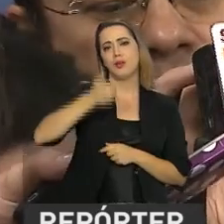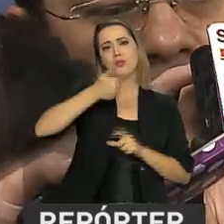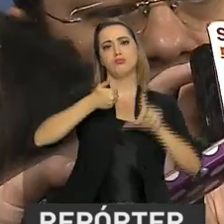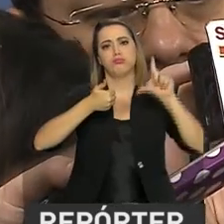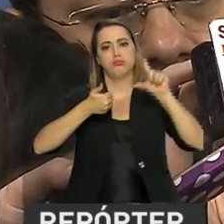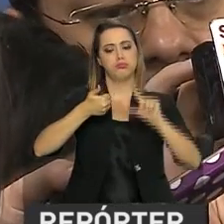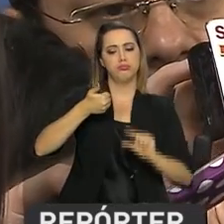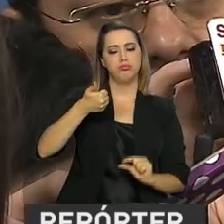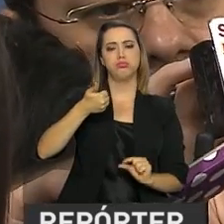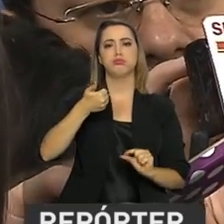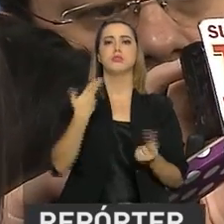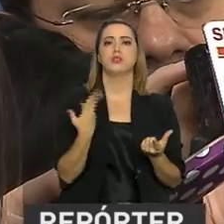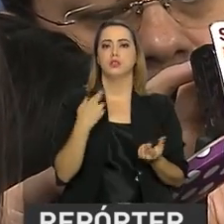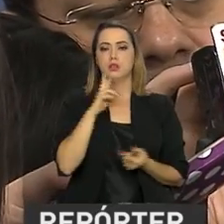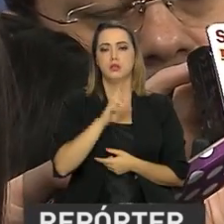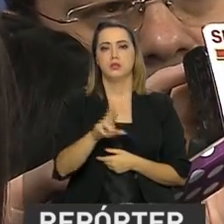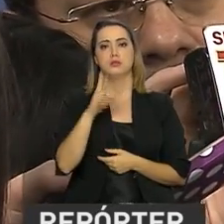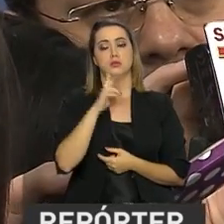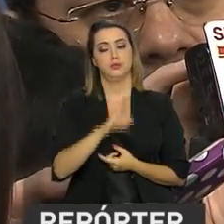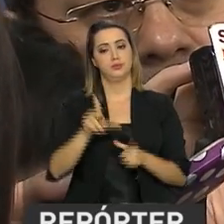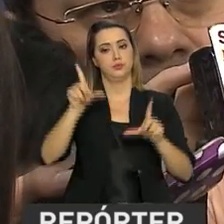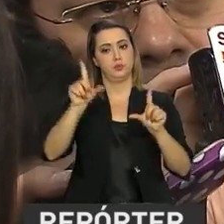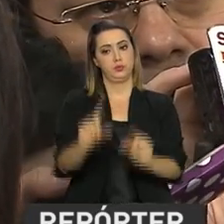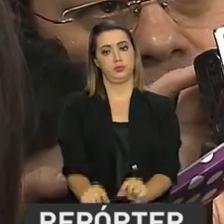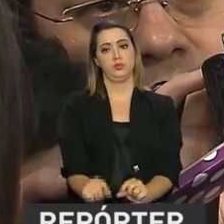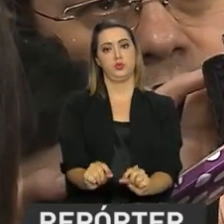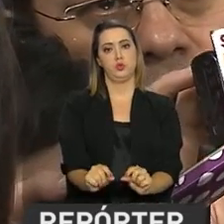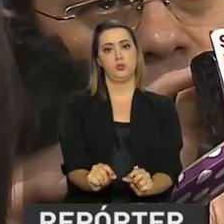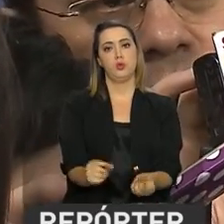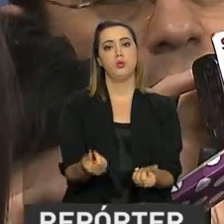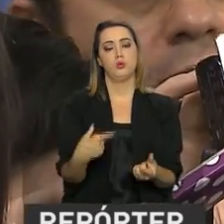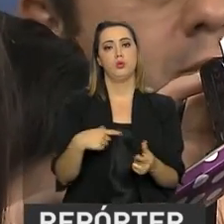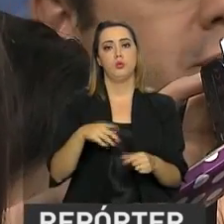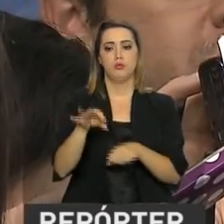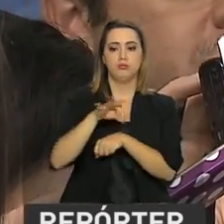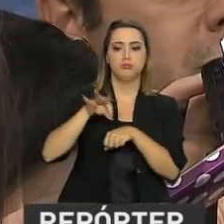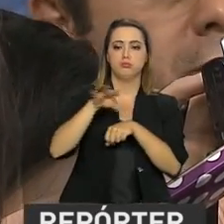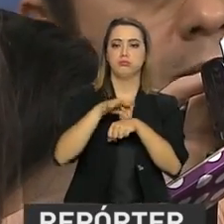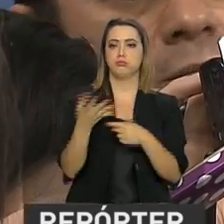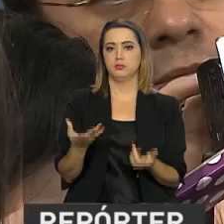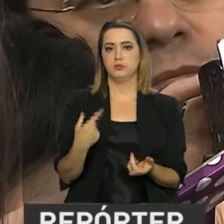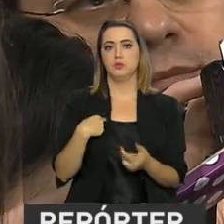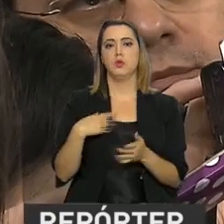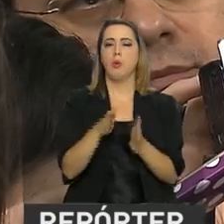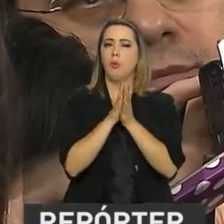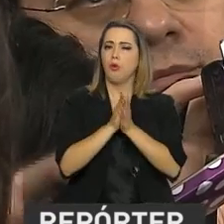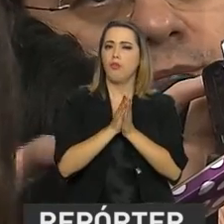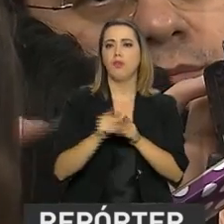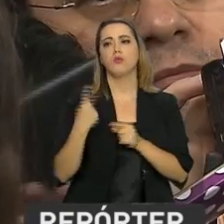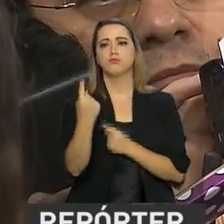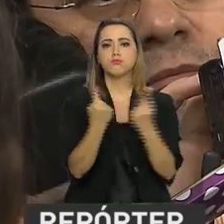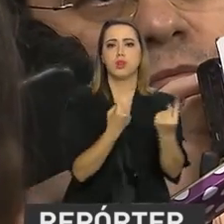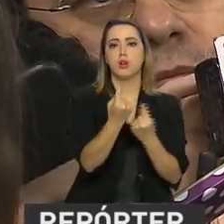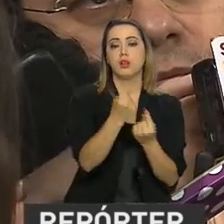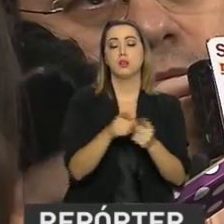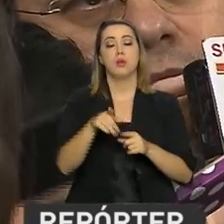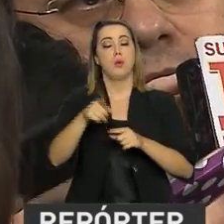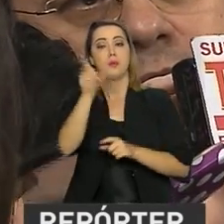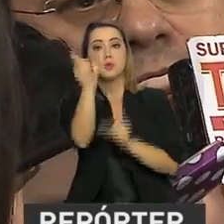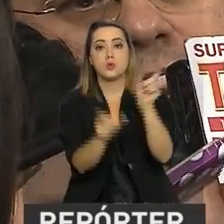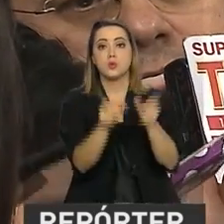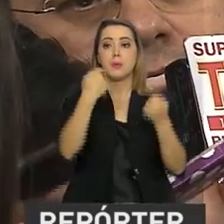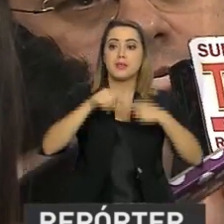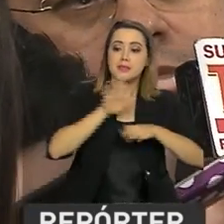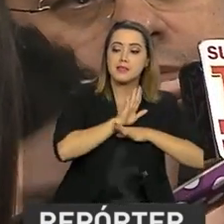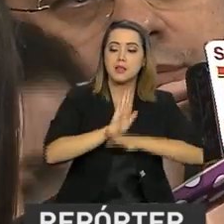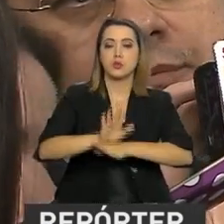questão do resultado desse combate que será feito com a ajuda de cada cidadão. Por favor, cada cidadão está convocado a nos